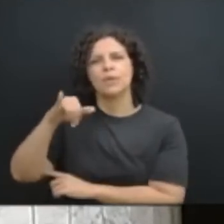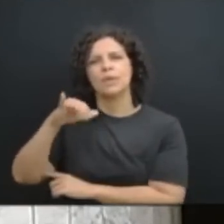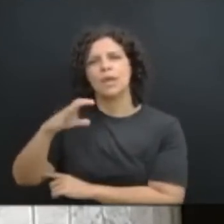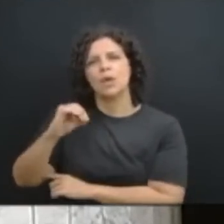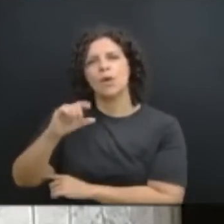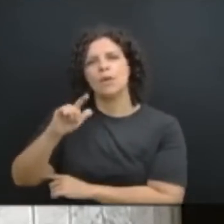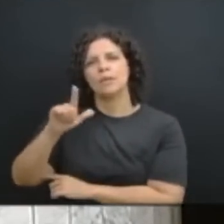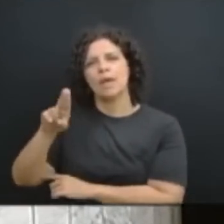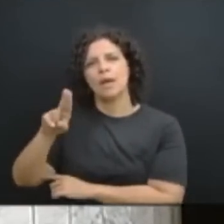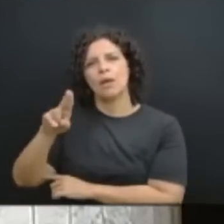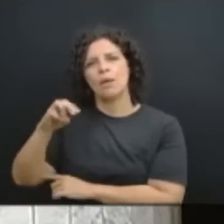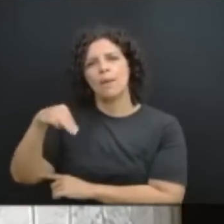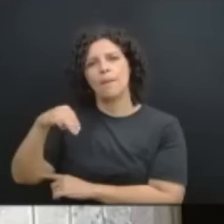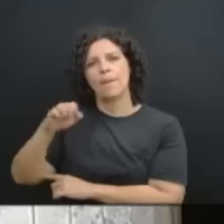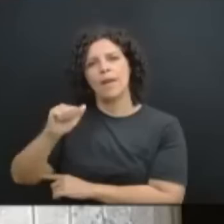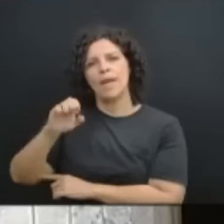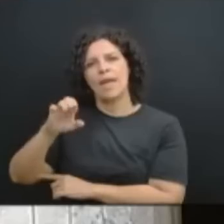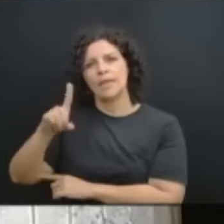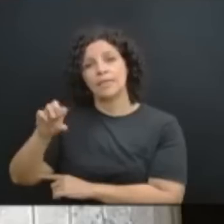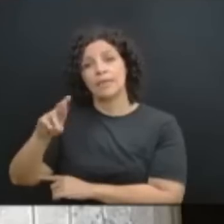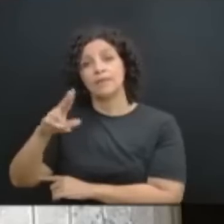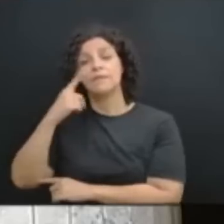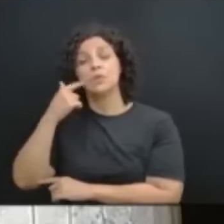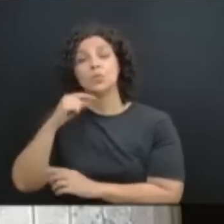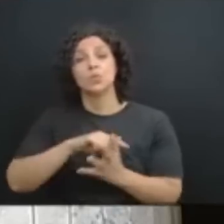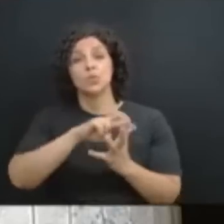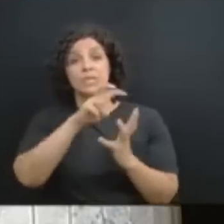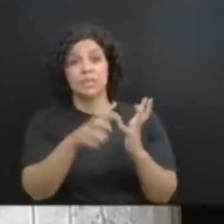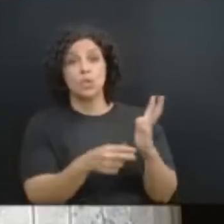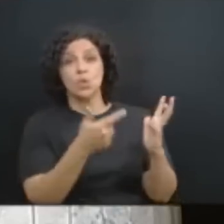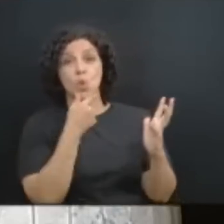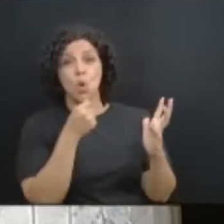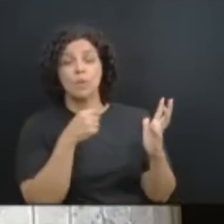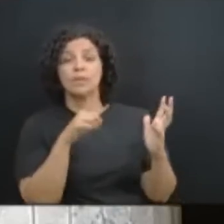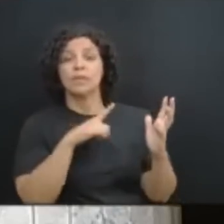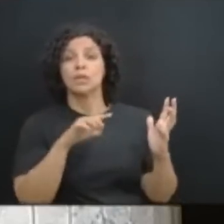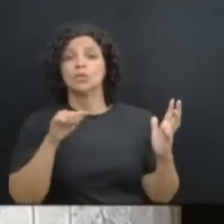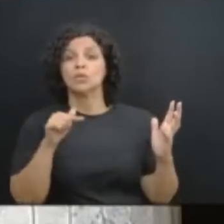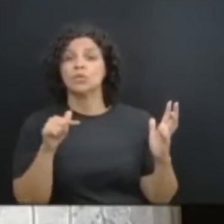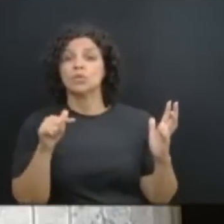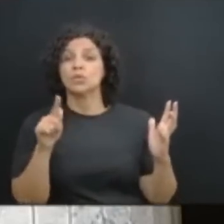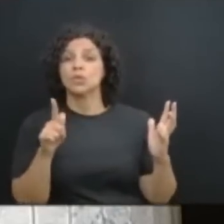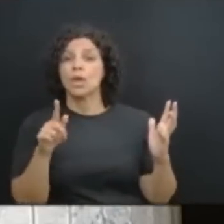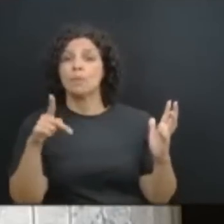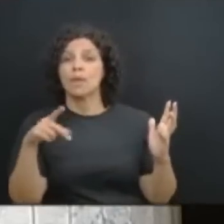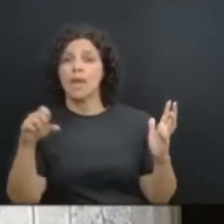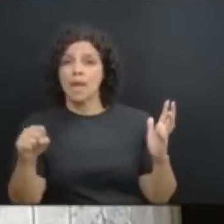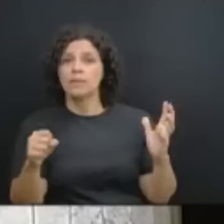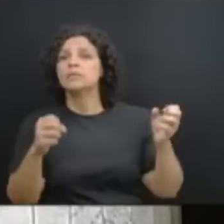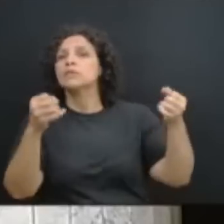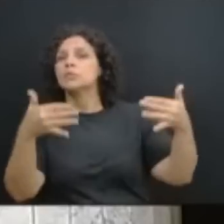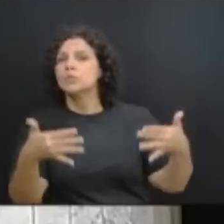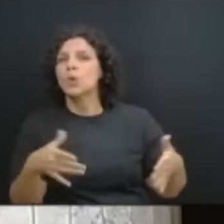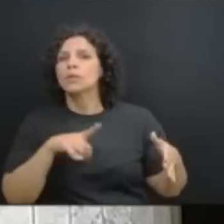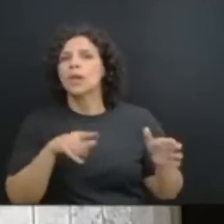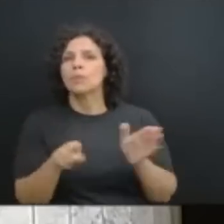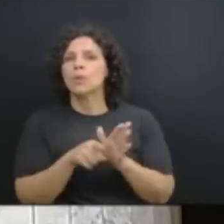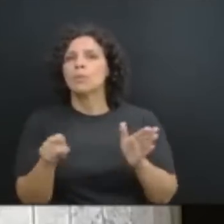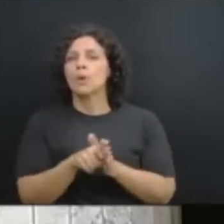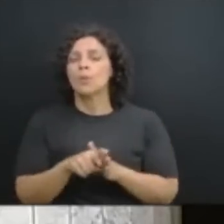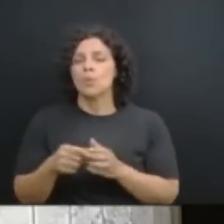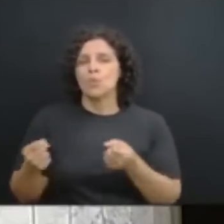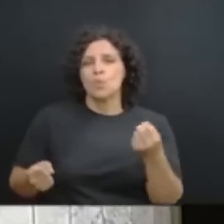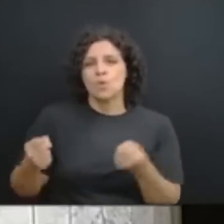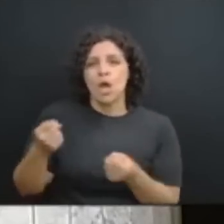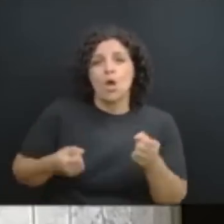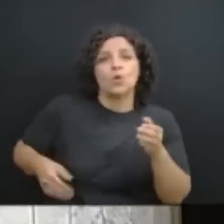da abordagem aos rapazes. O GPS de uma das viaturas confirmou a saída do Alto da Glória